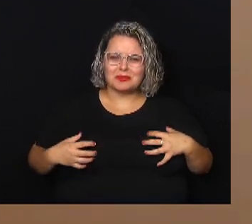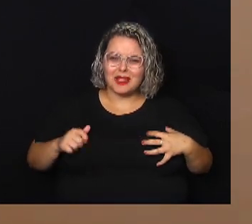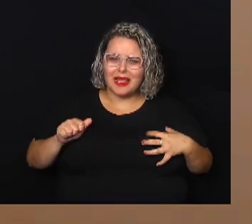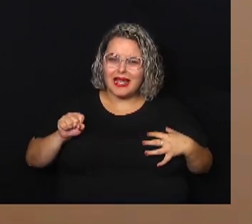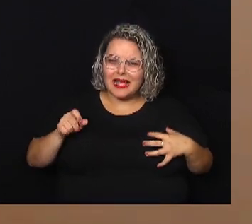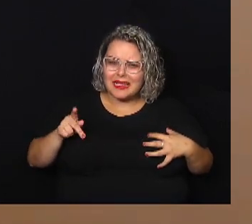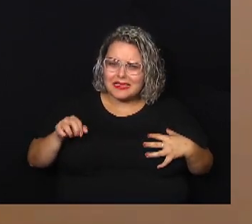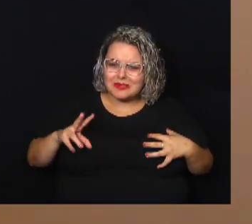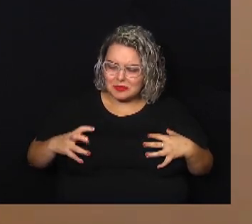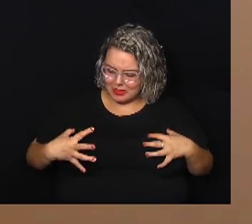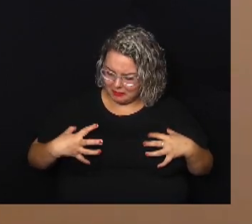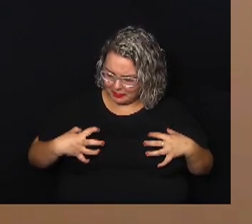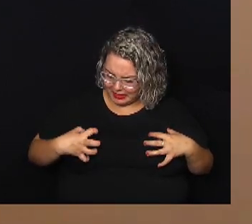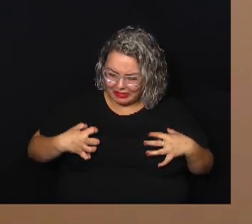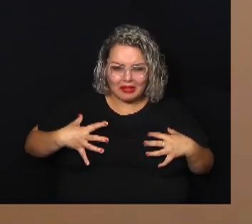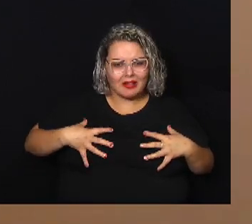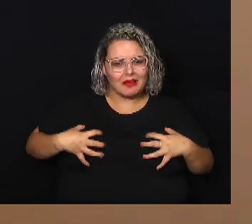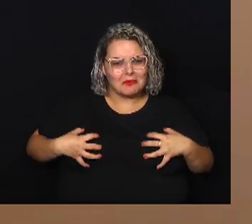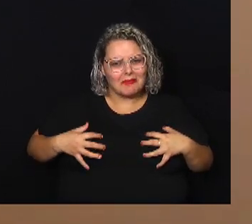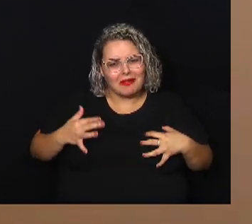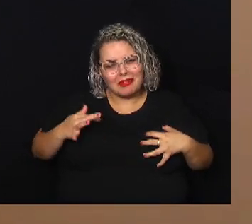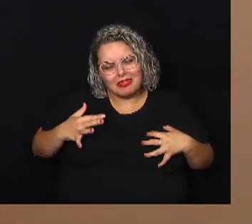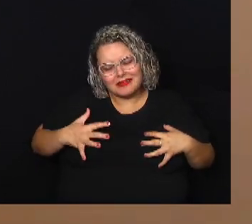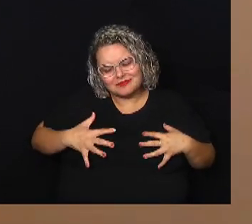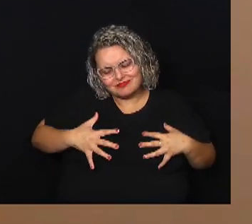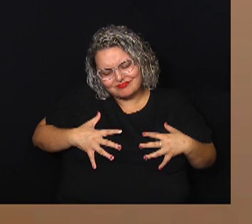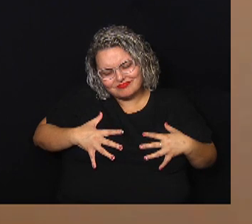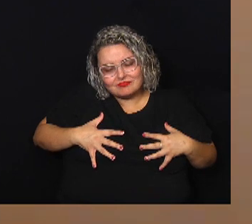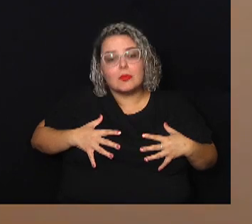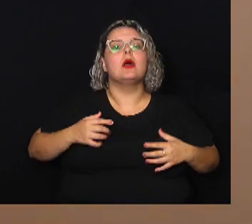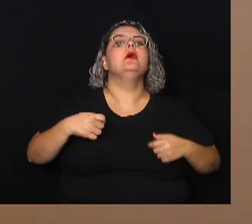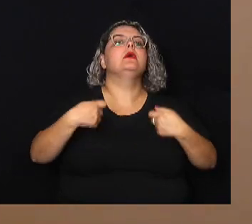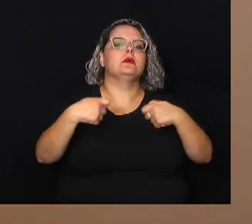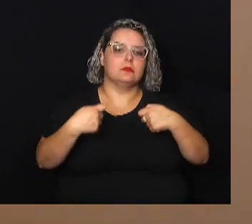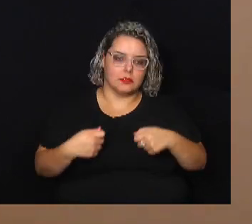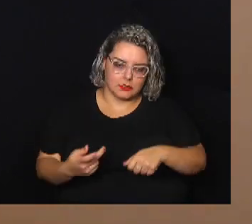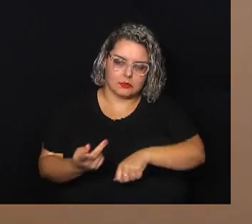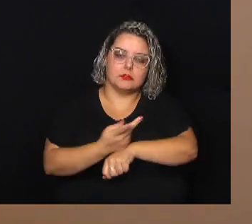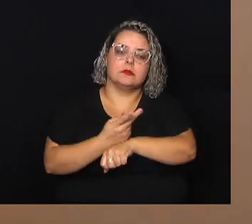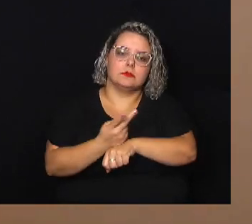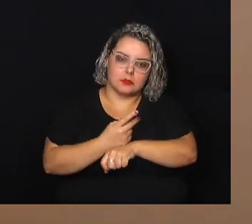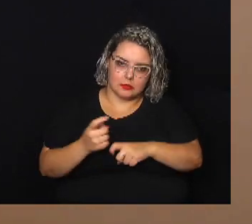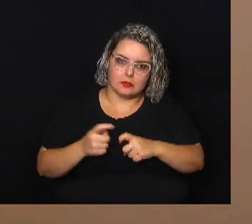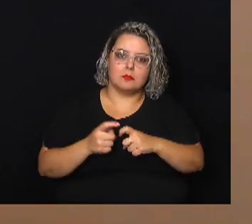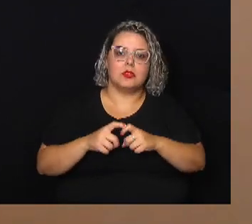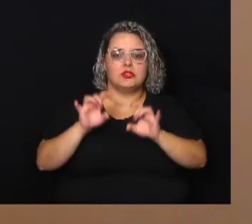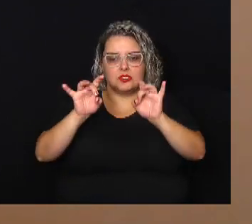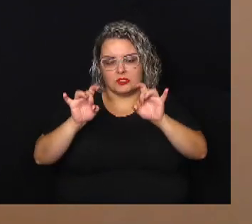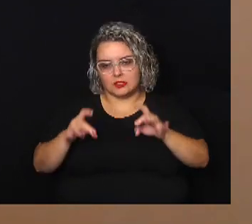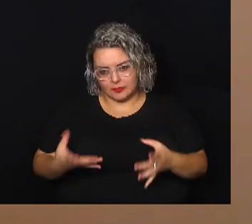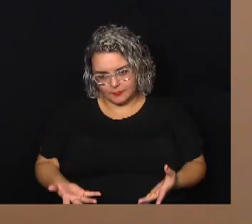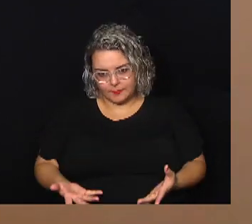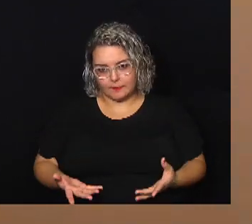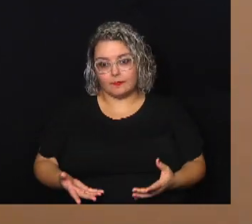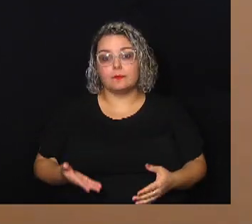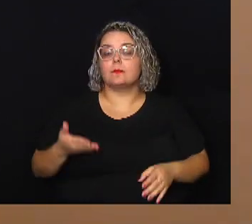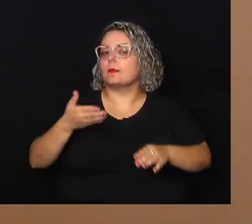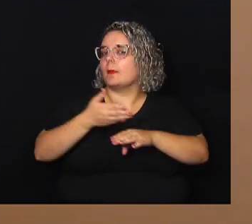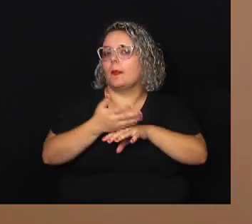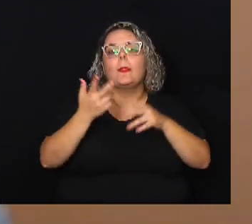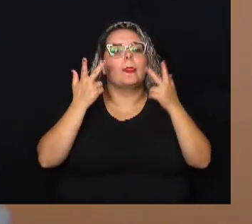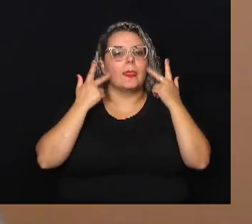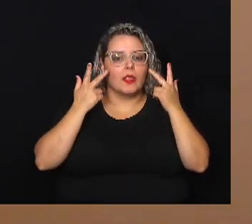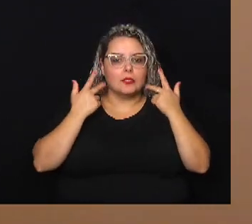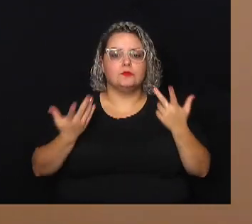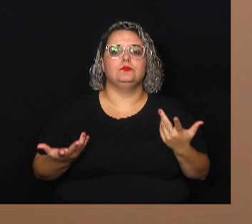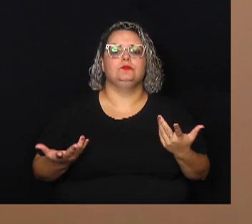mais rugosa, mais dolorosa, você também precisa procurar o seu especialista. Isso faz parte do nosso